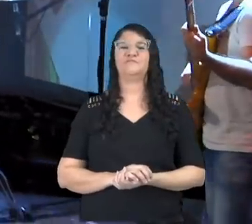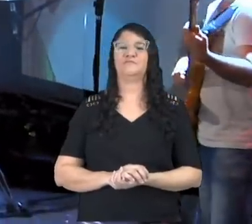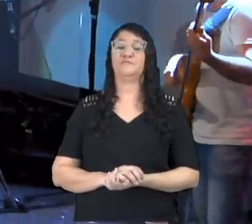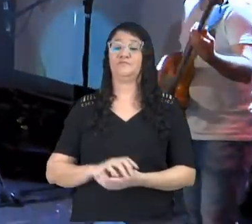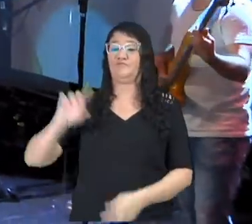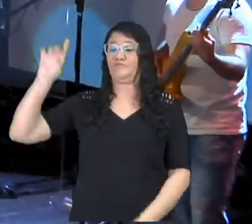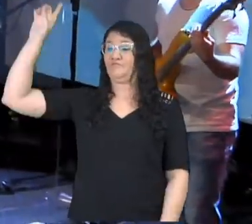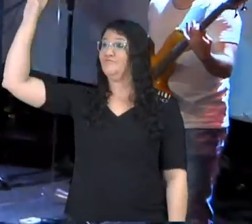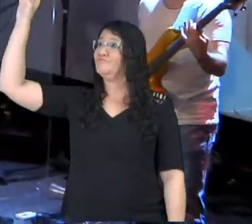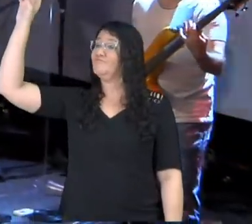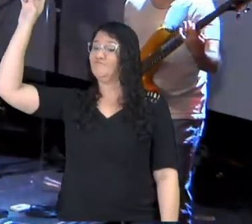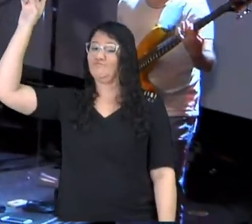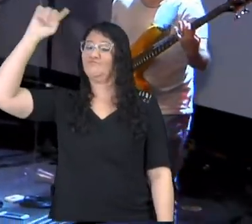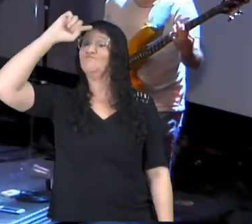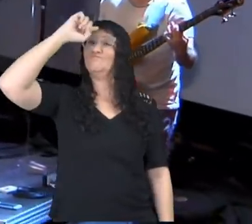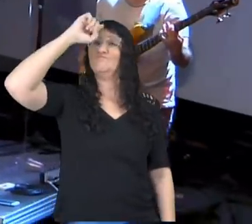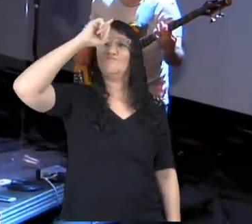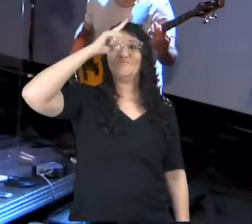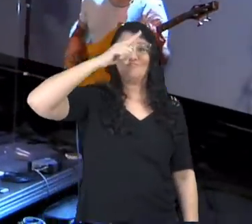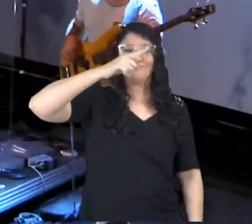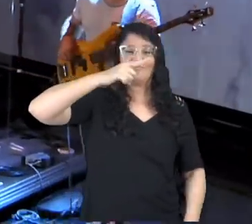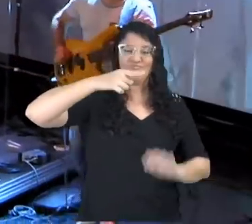Deus enviou